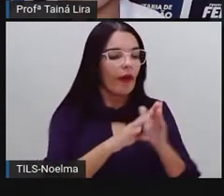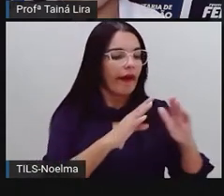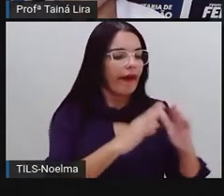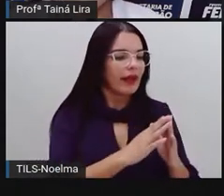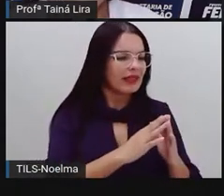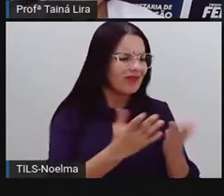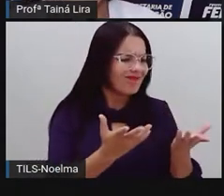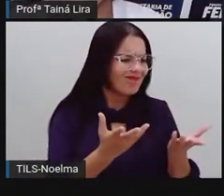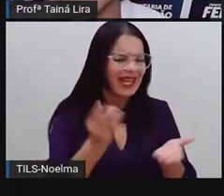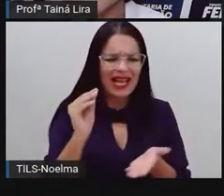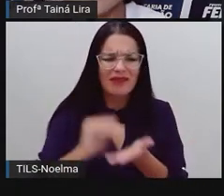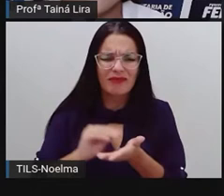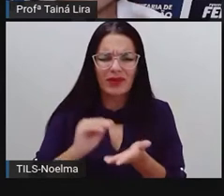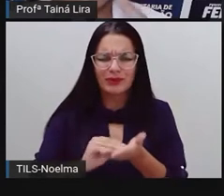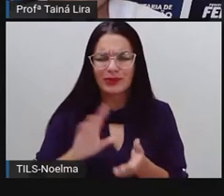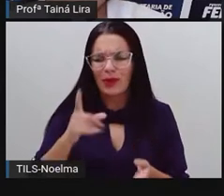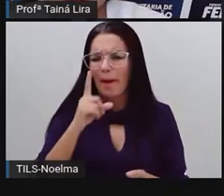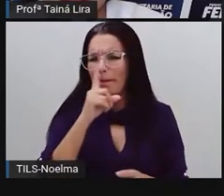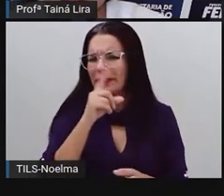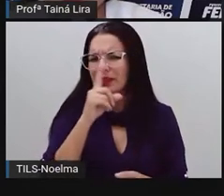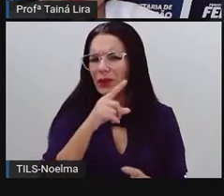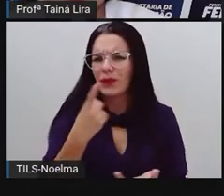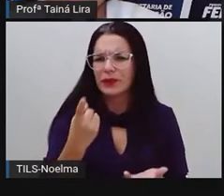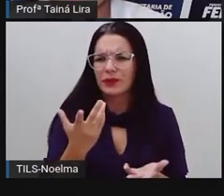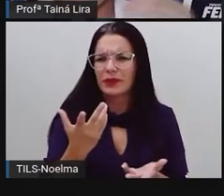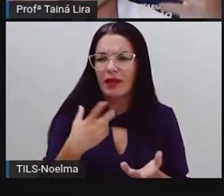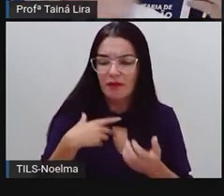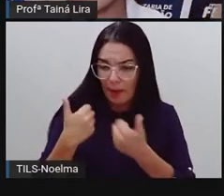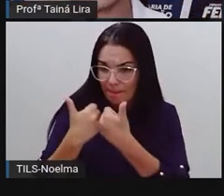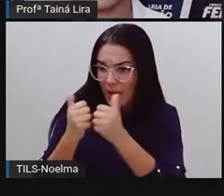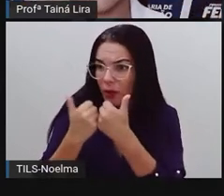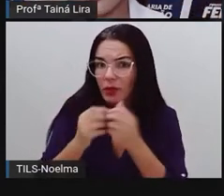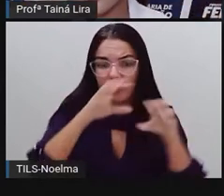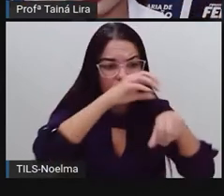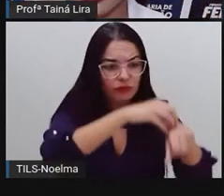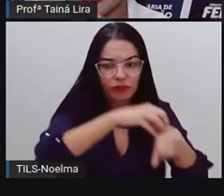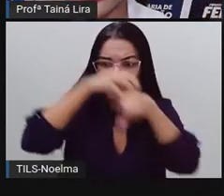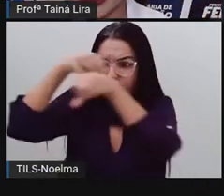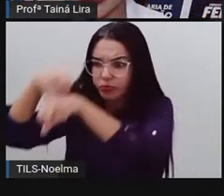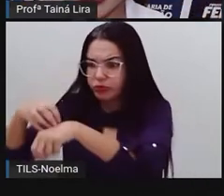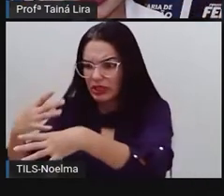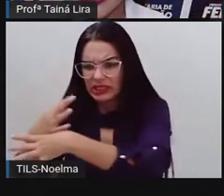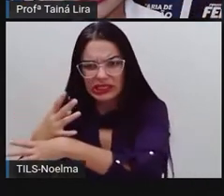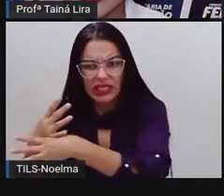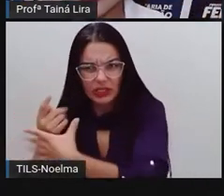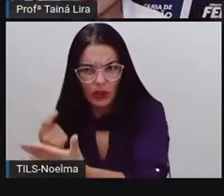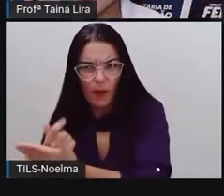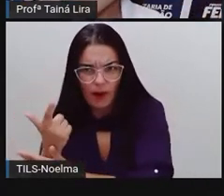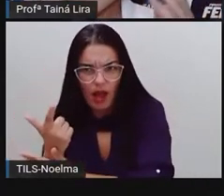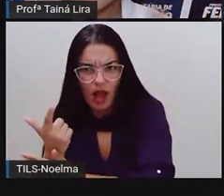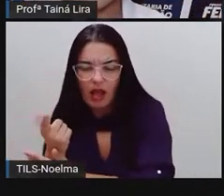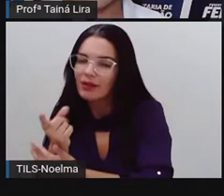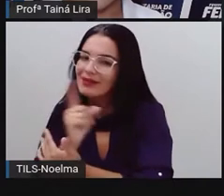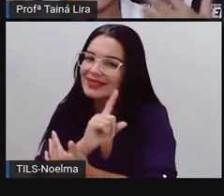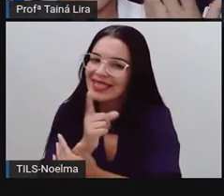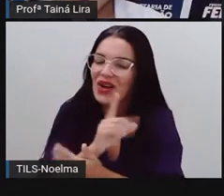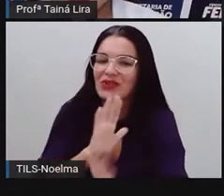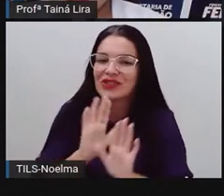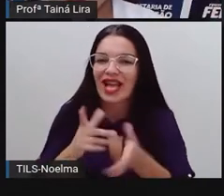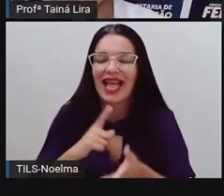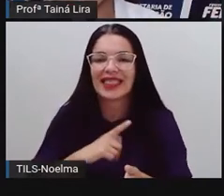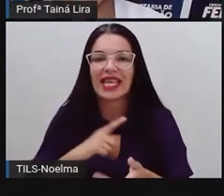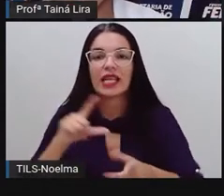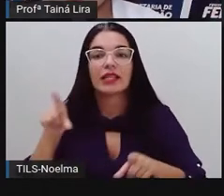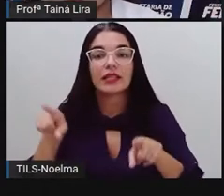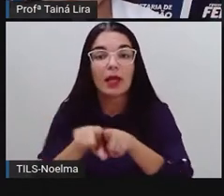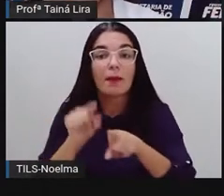por exemplo precisa comprar um biscoito vai pegar um transporte vi na cidade a e a né então já